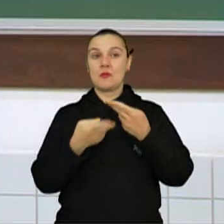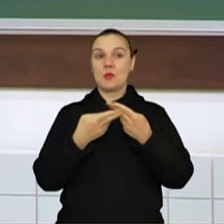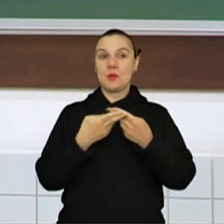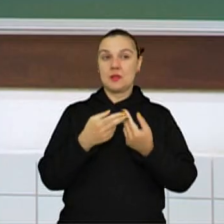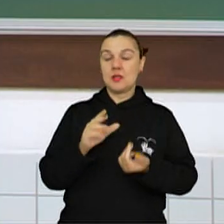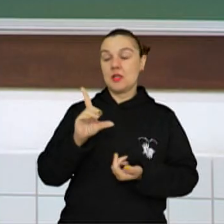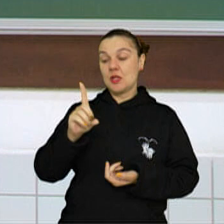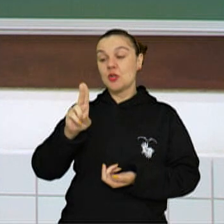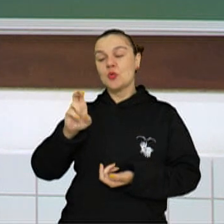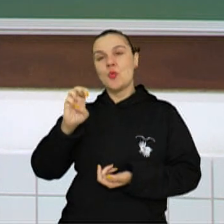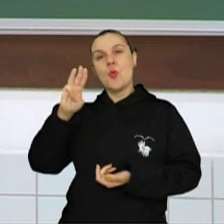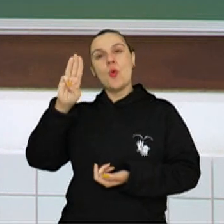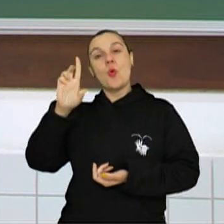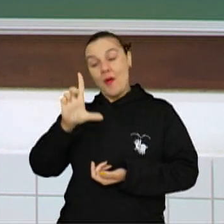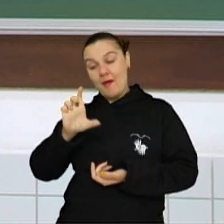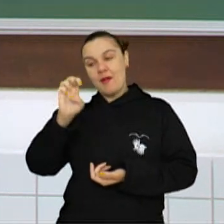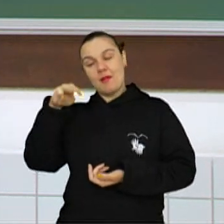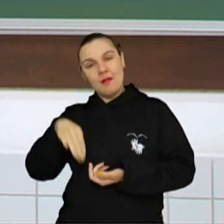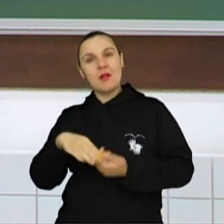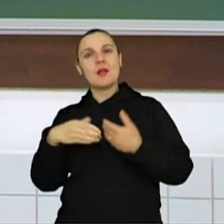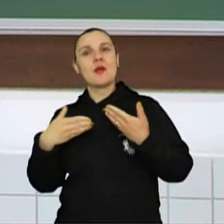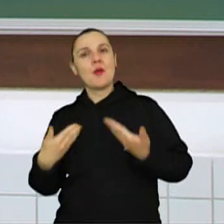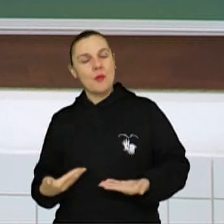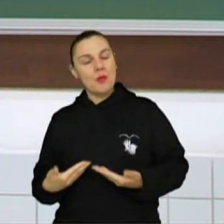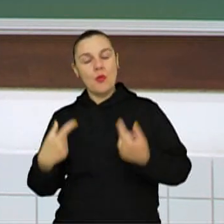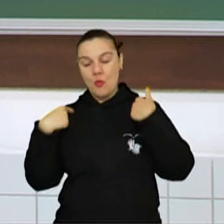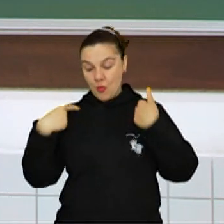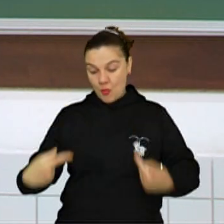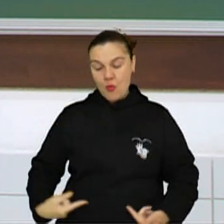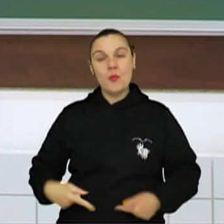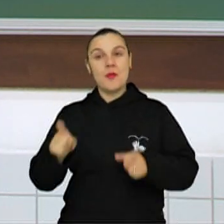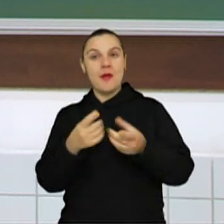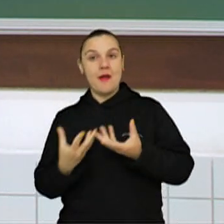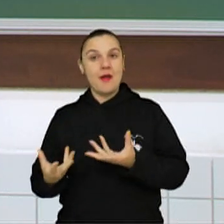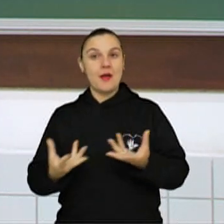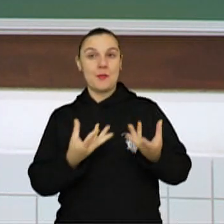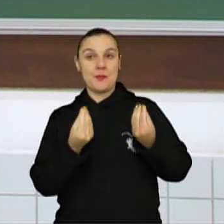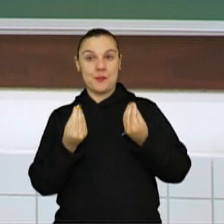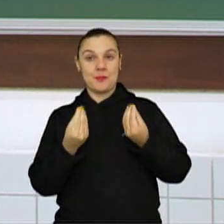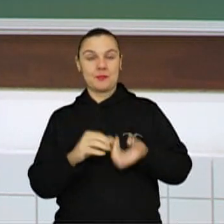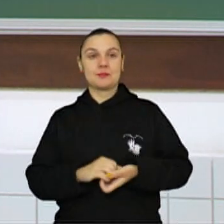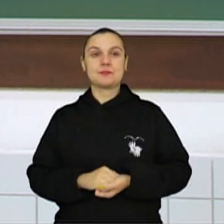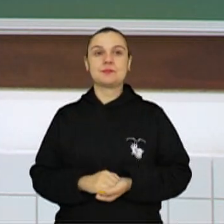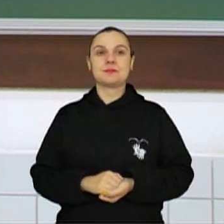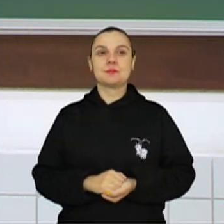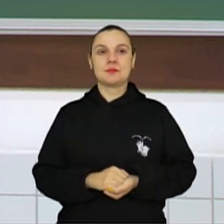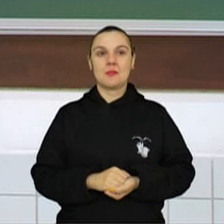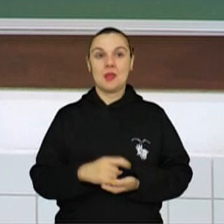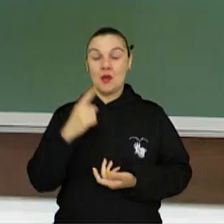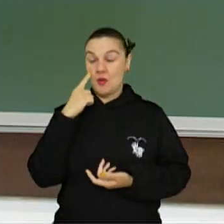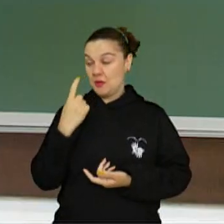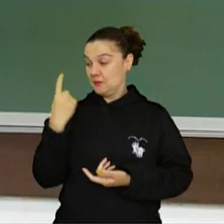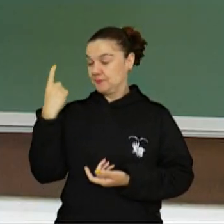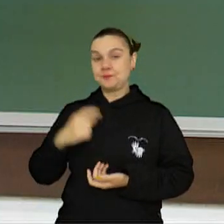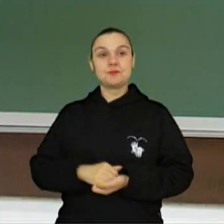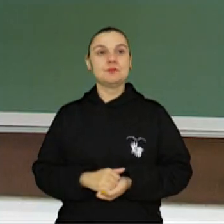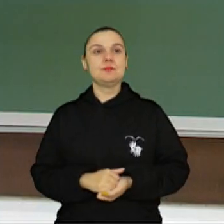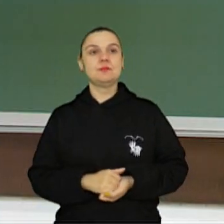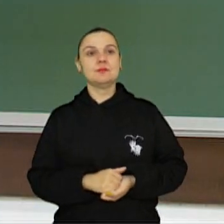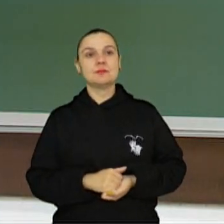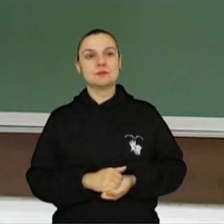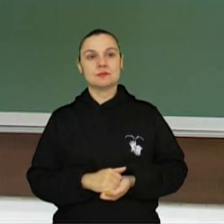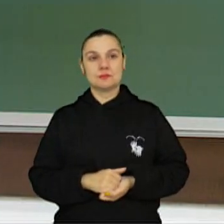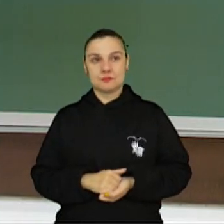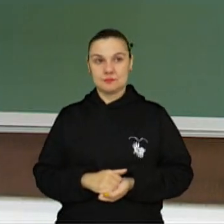o duele? Com aquilo, a parte do corpo humano que estiver no plural. Vamos ver o exemplo? Conferir aqui.